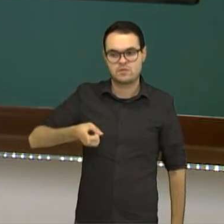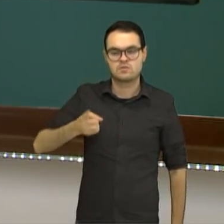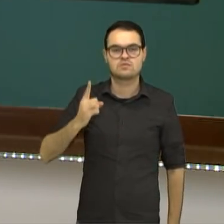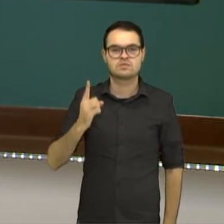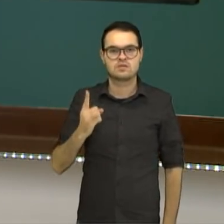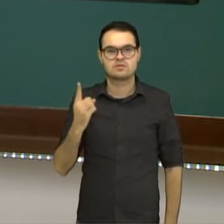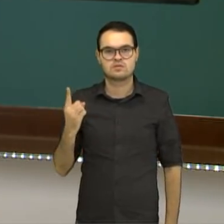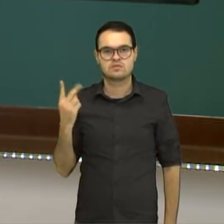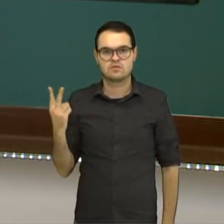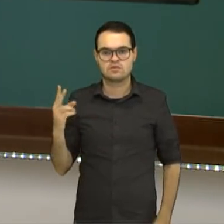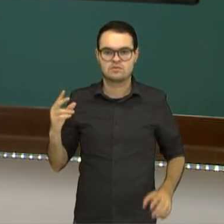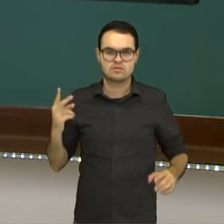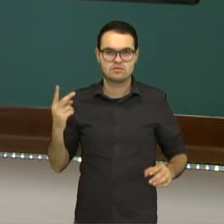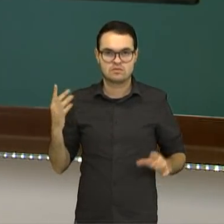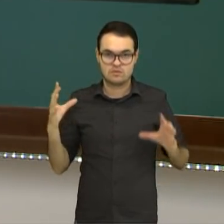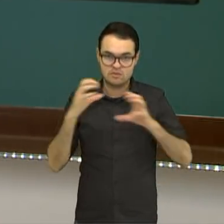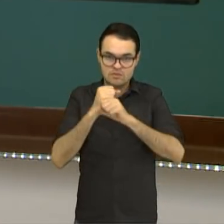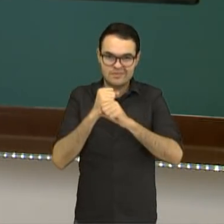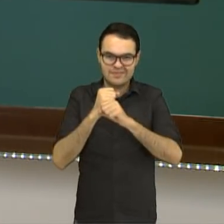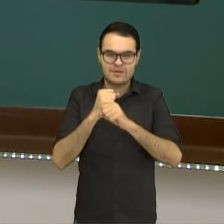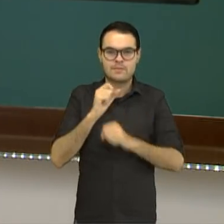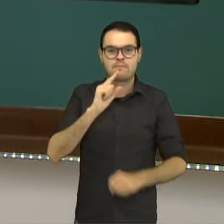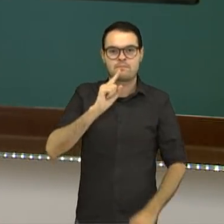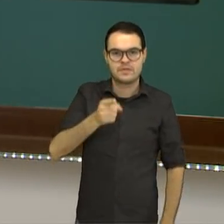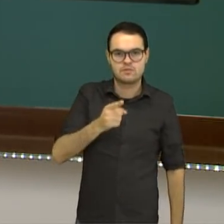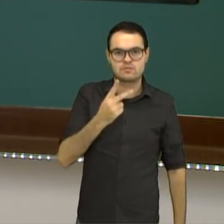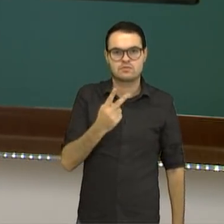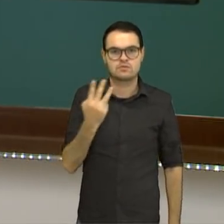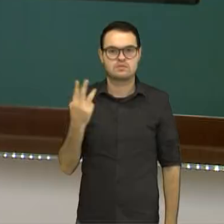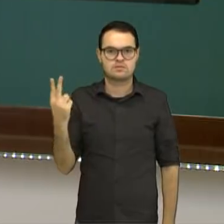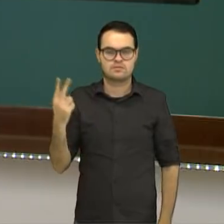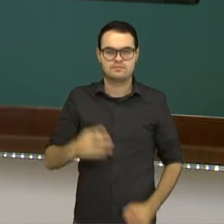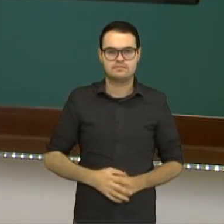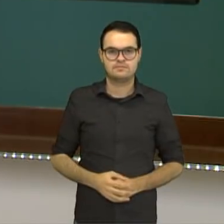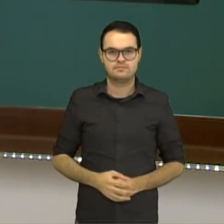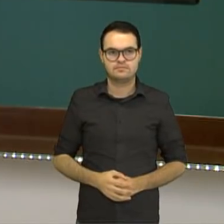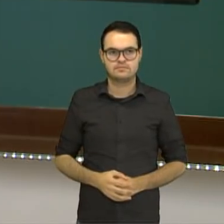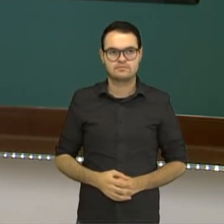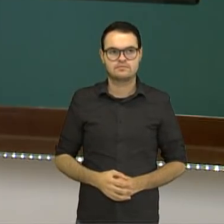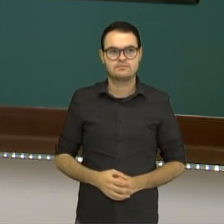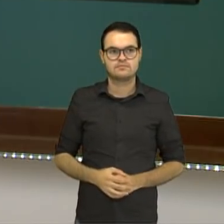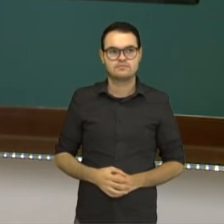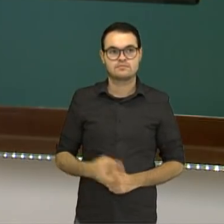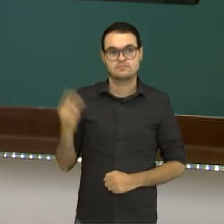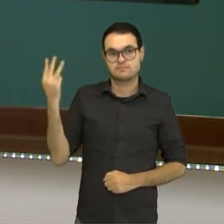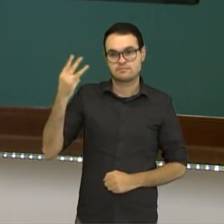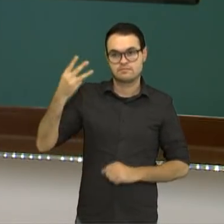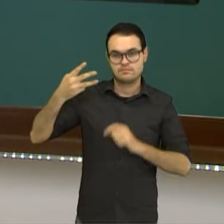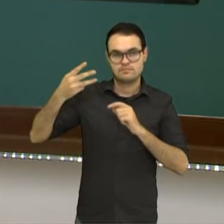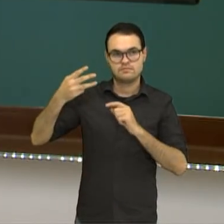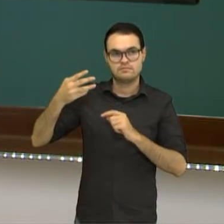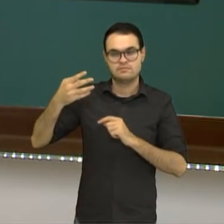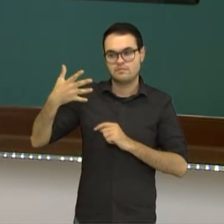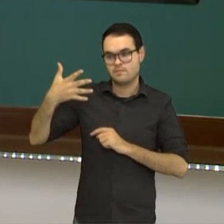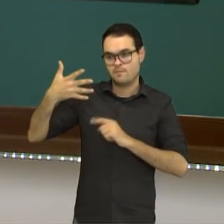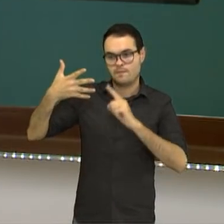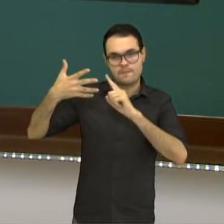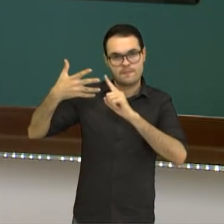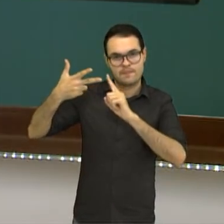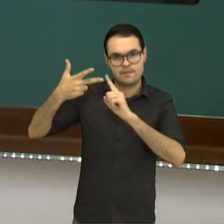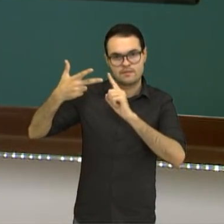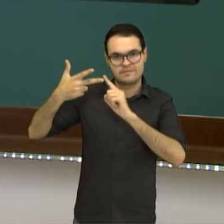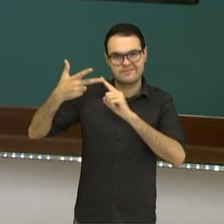1.112. Somados dá o 1.232, certo? E aqui, 900 dividido por